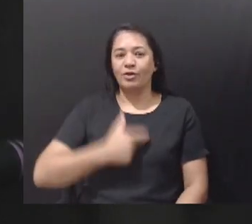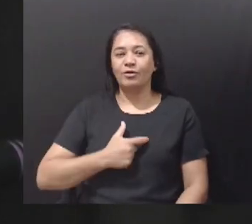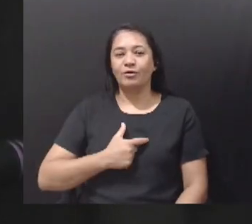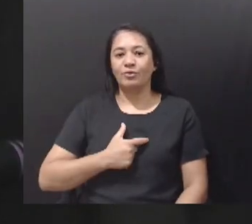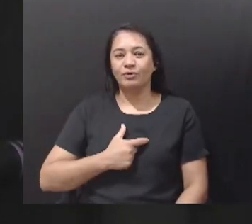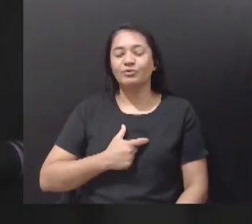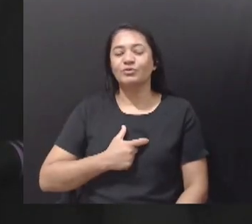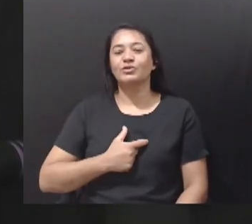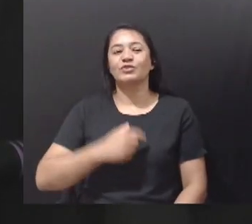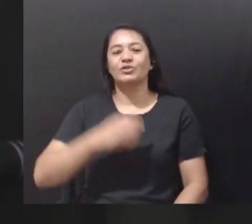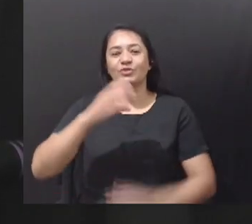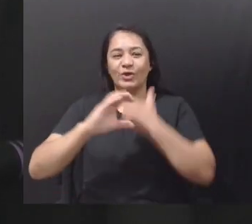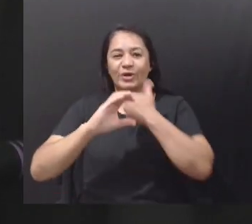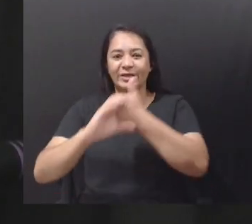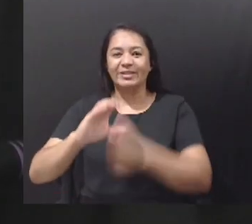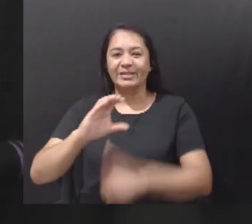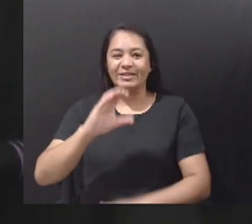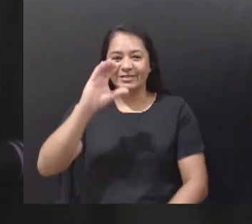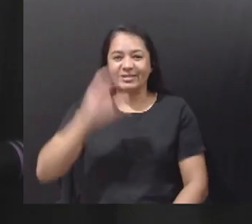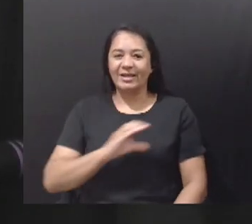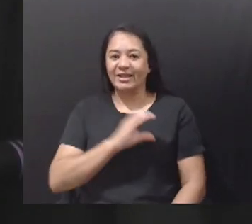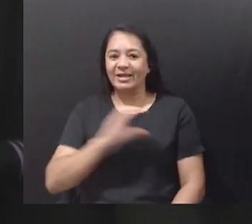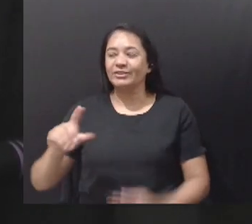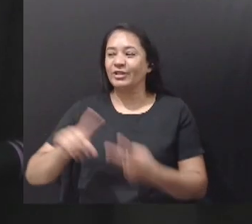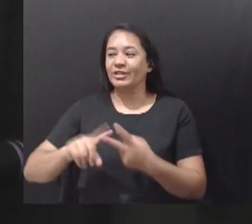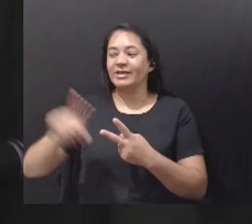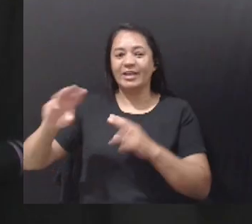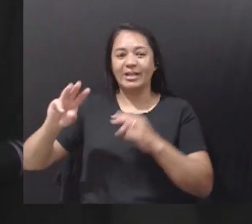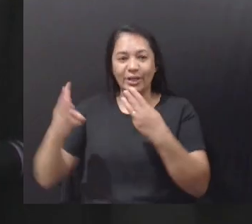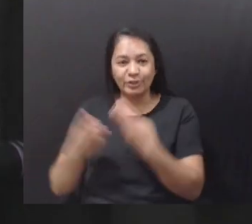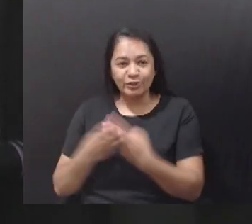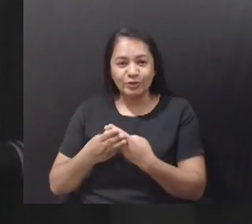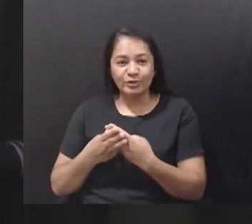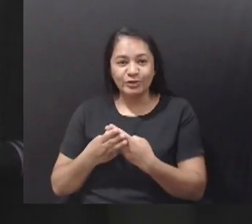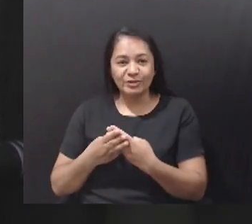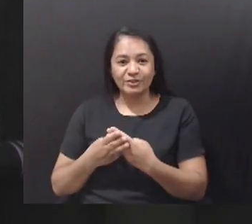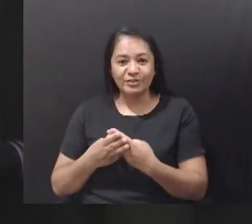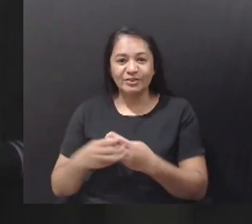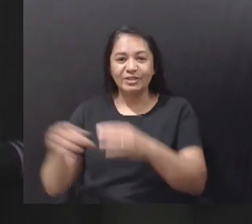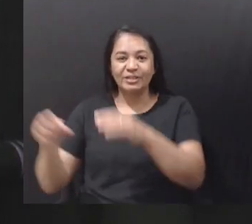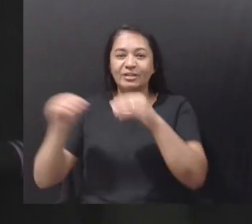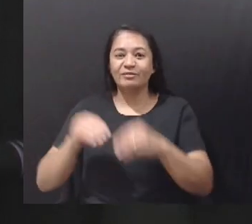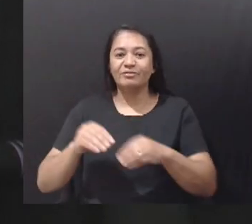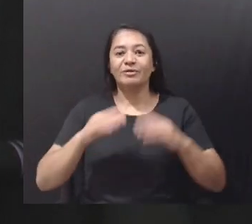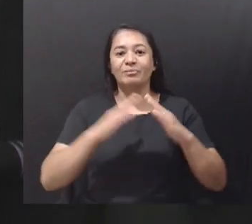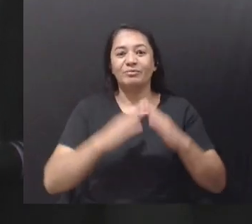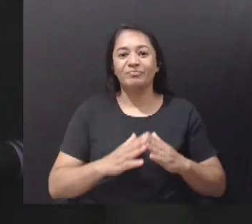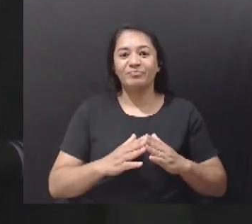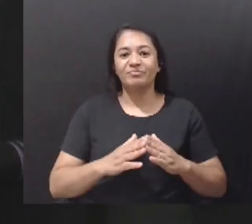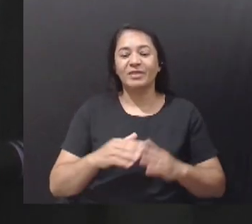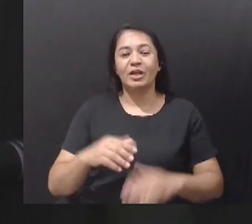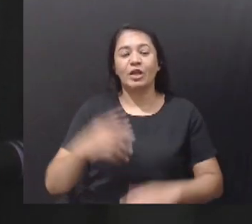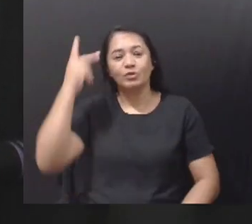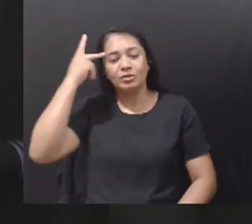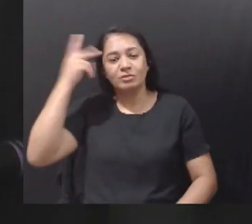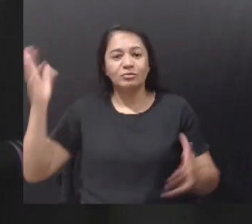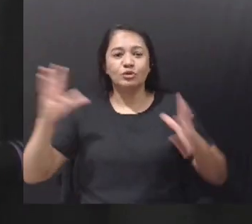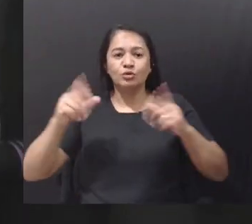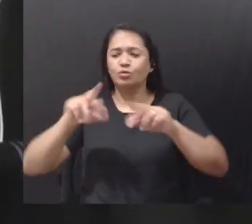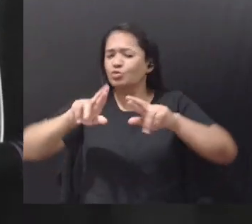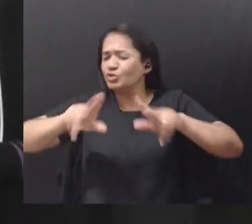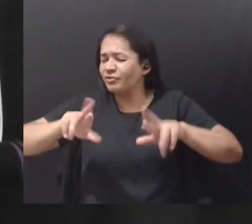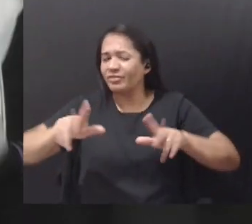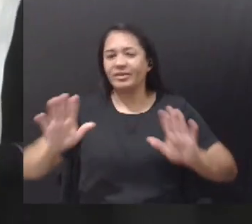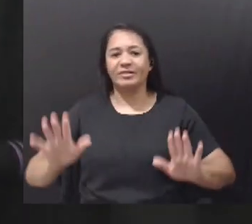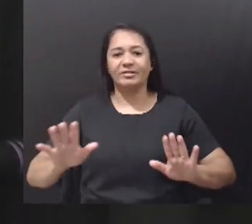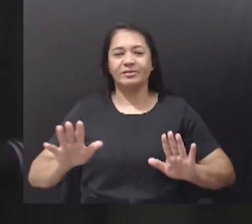sou filha de baiano, ele é filho de alemã e polonesa, ele veio para o Brasil morando no Rio de Janeiro, eu sou da região de São Paulo, tudo diferente. E deu certo,